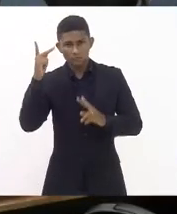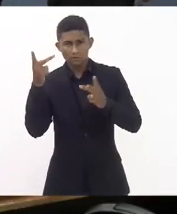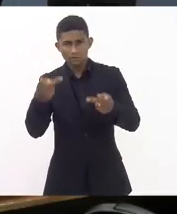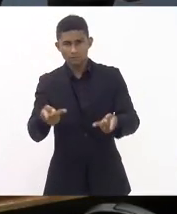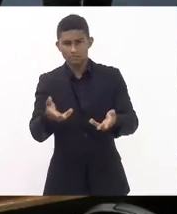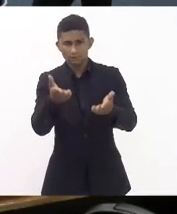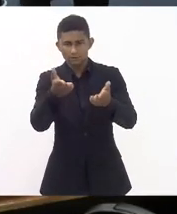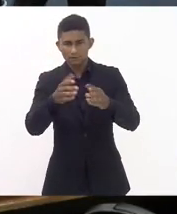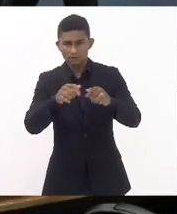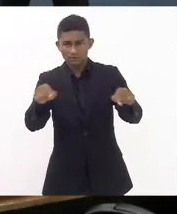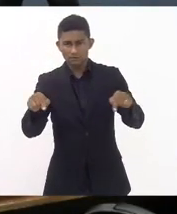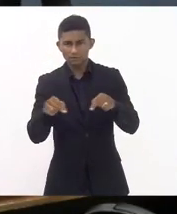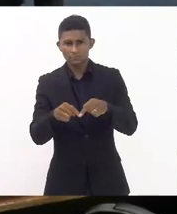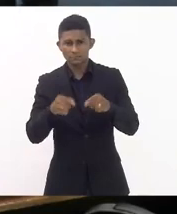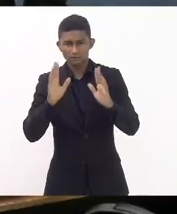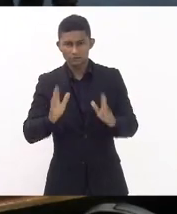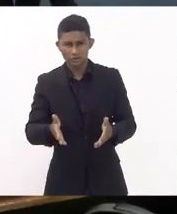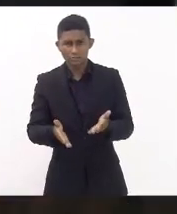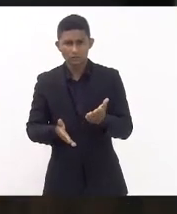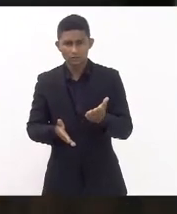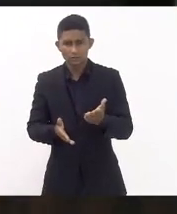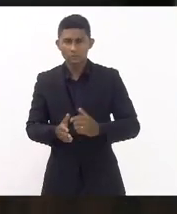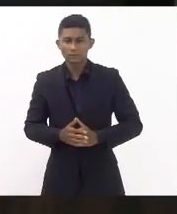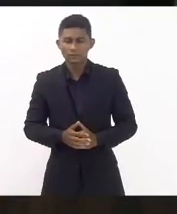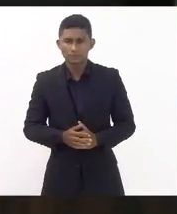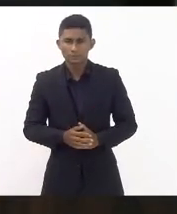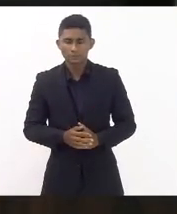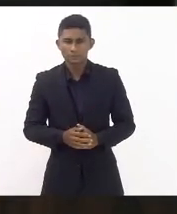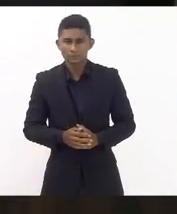Nesse aí. É porque...